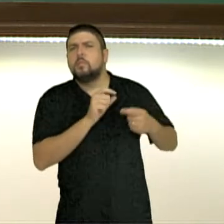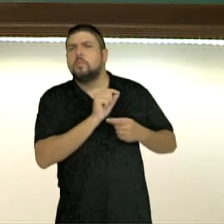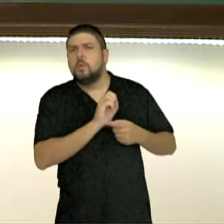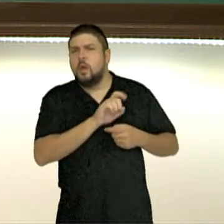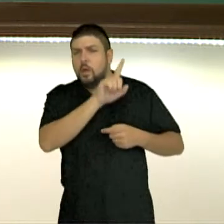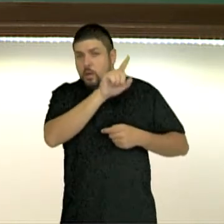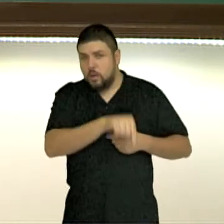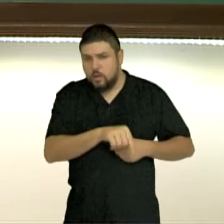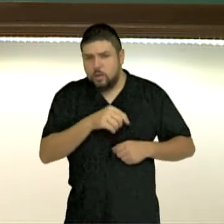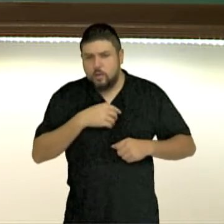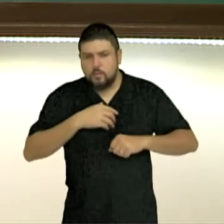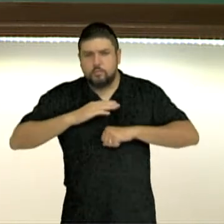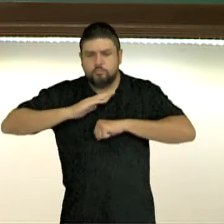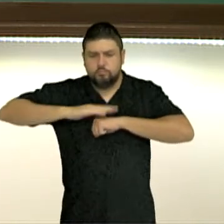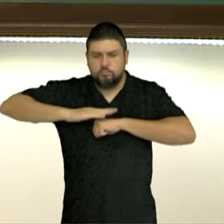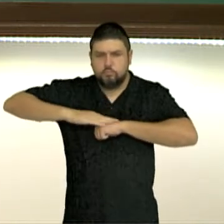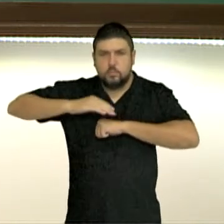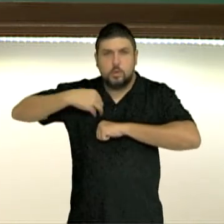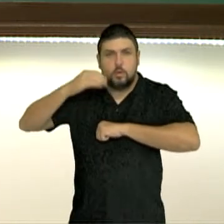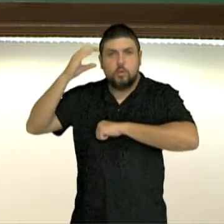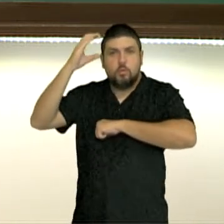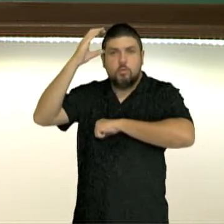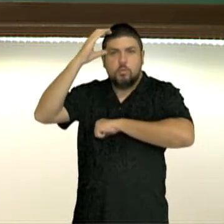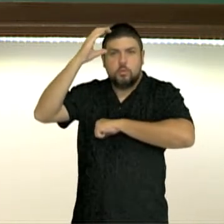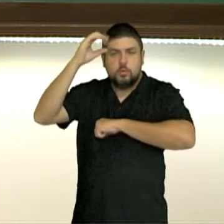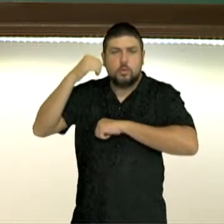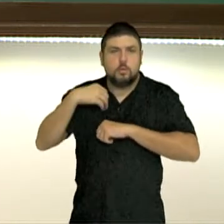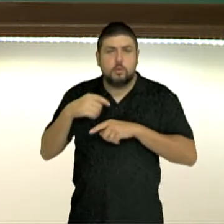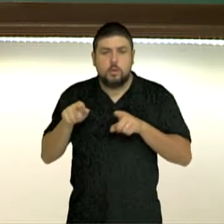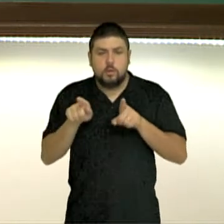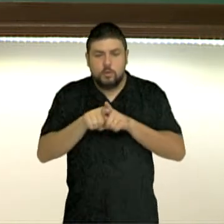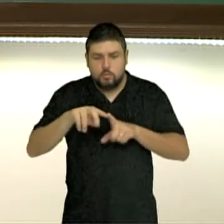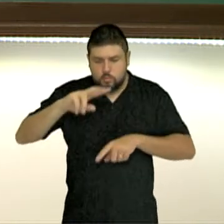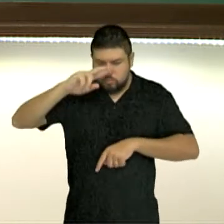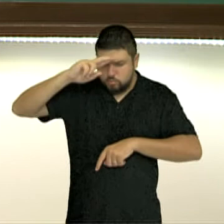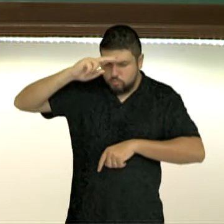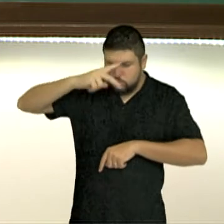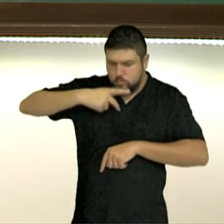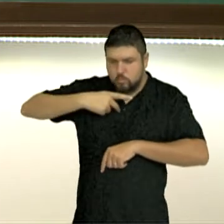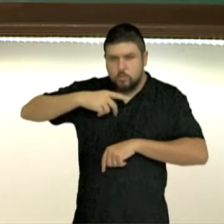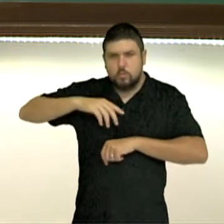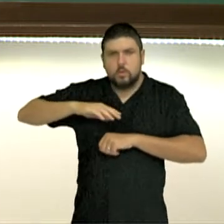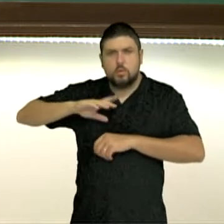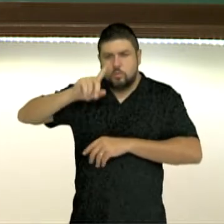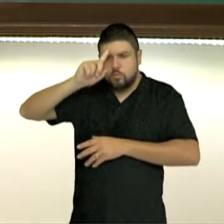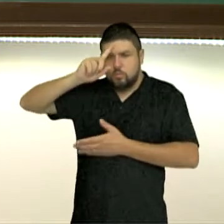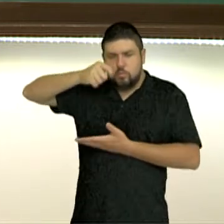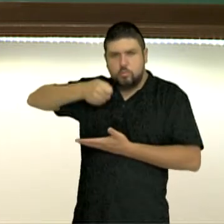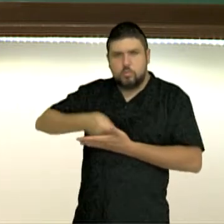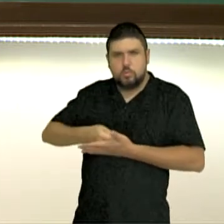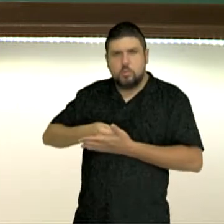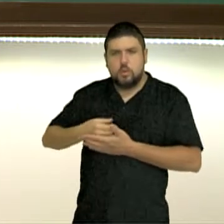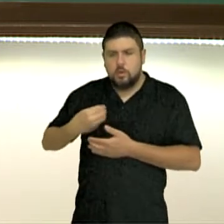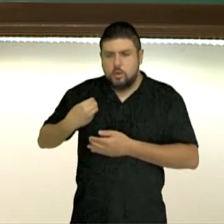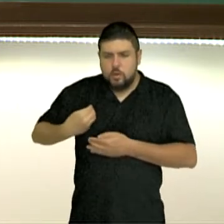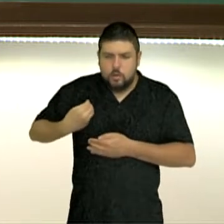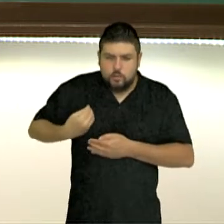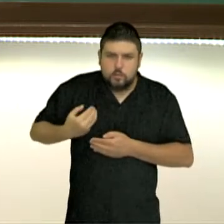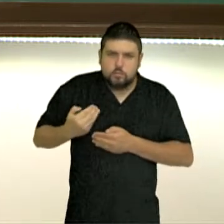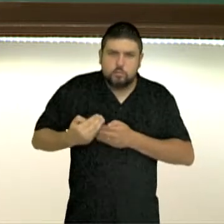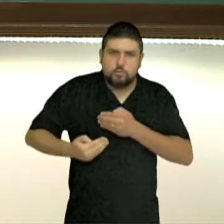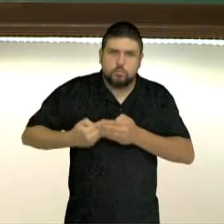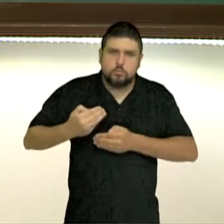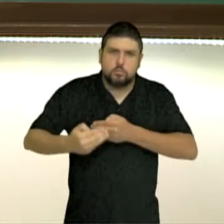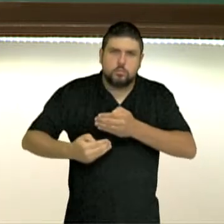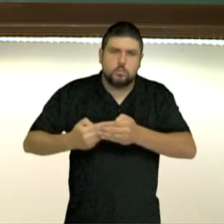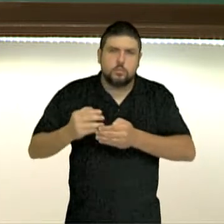nossa consciência e a nossa própria decisão faz com que a vida aconteça.